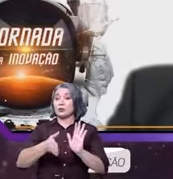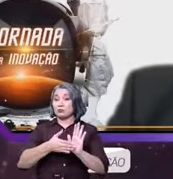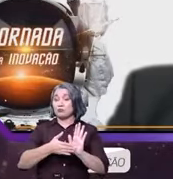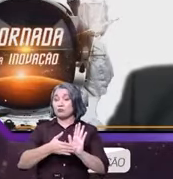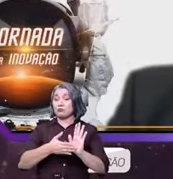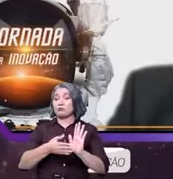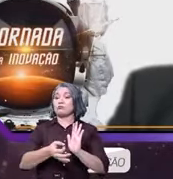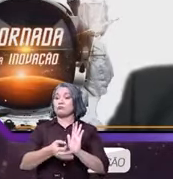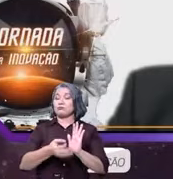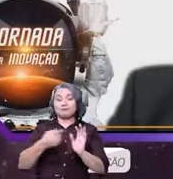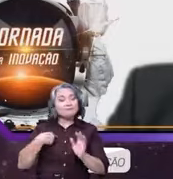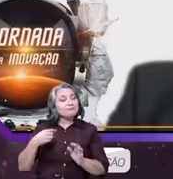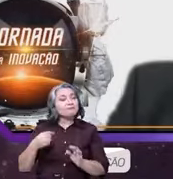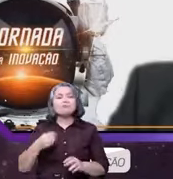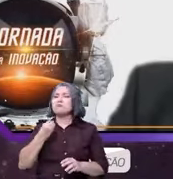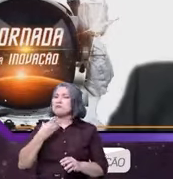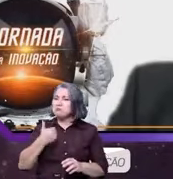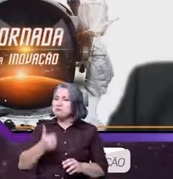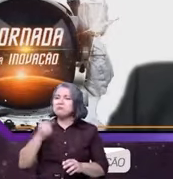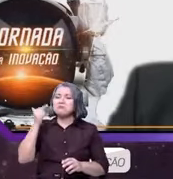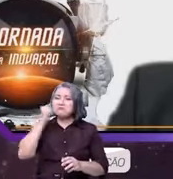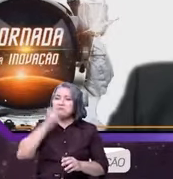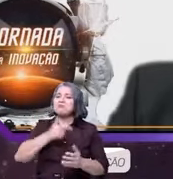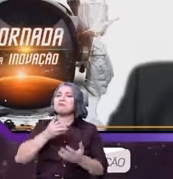com sucesso comprovado